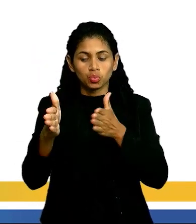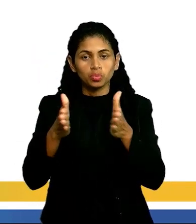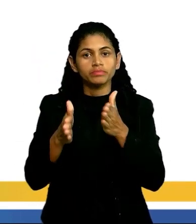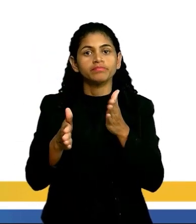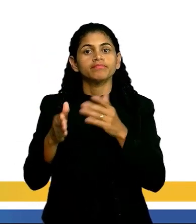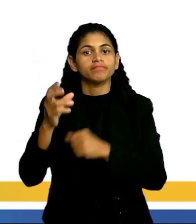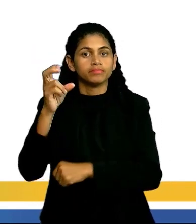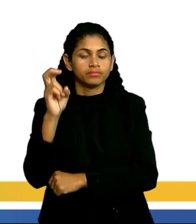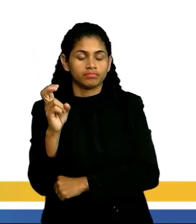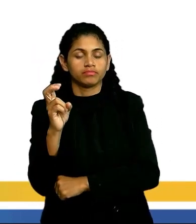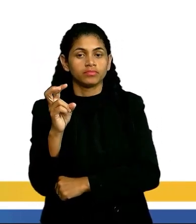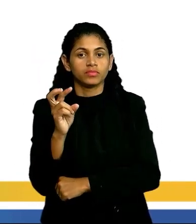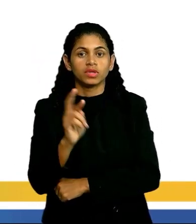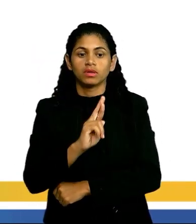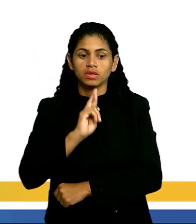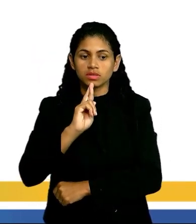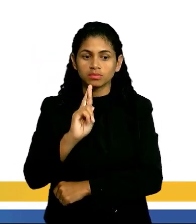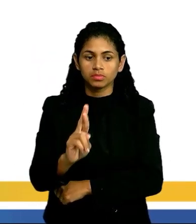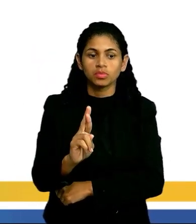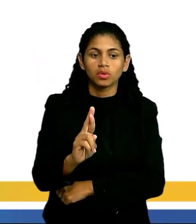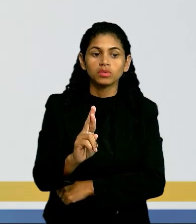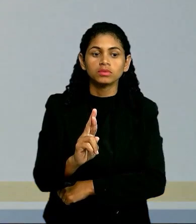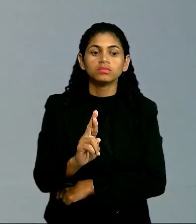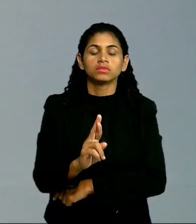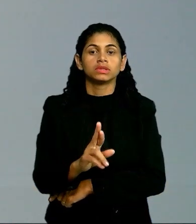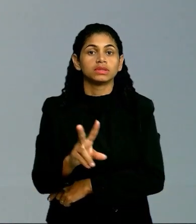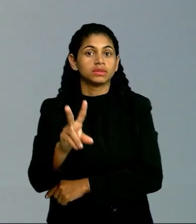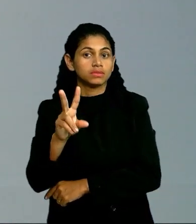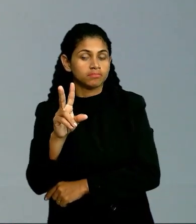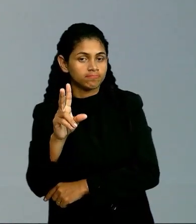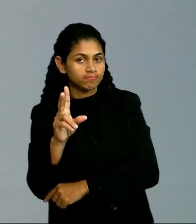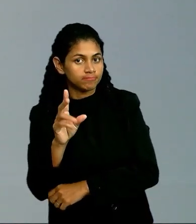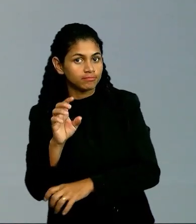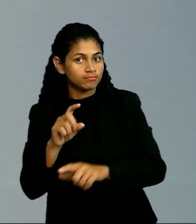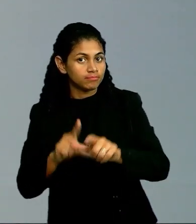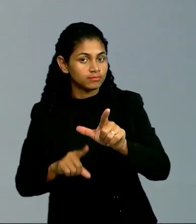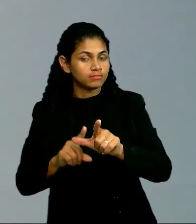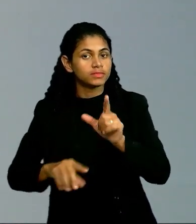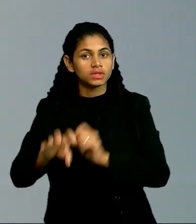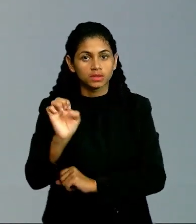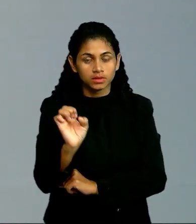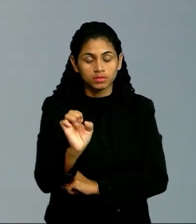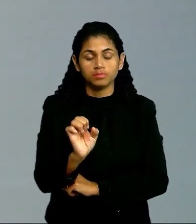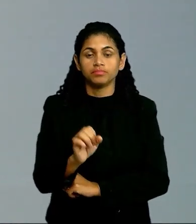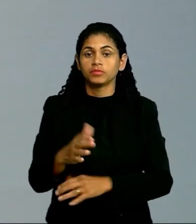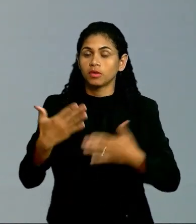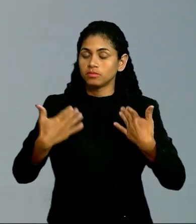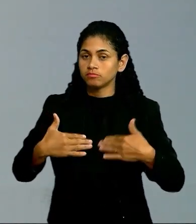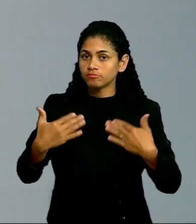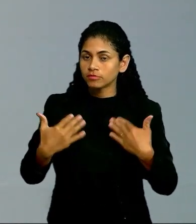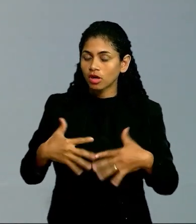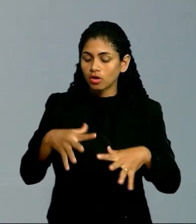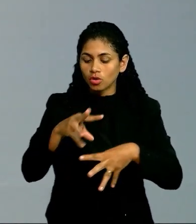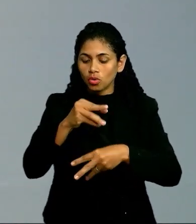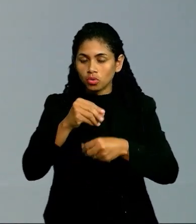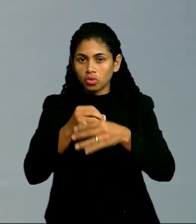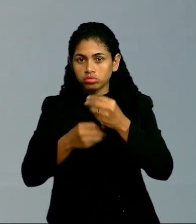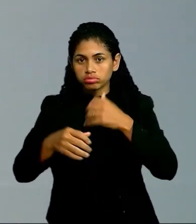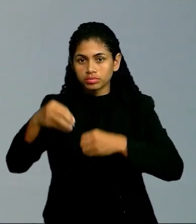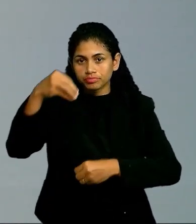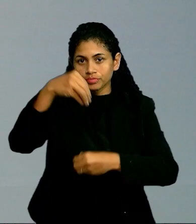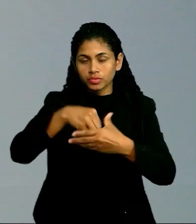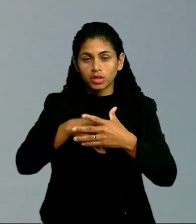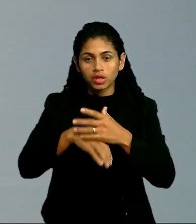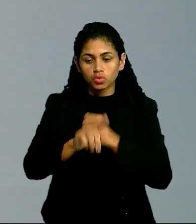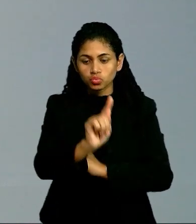ó, etapa 5. Tudo bem, pessoal? Então uma questão tranquila sobre oxidação dentro do ciclo de